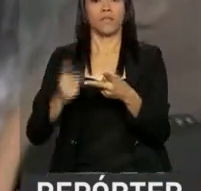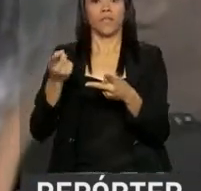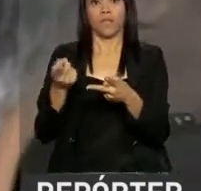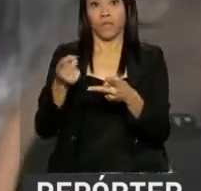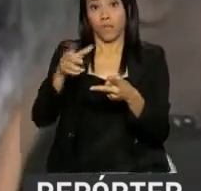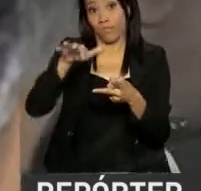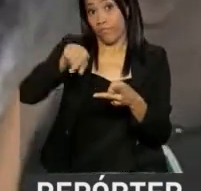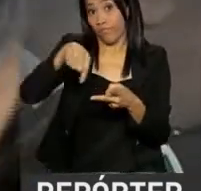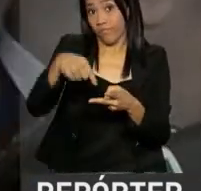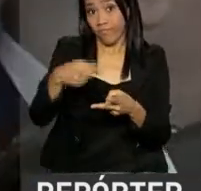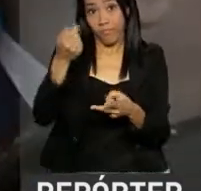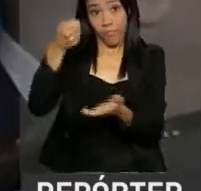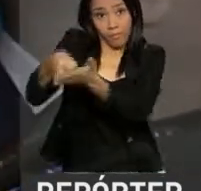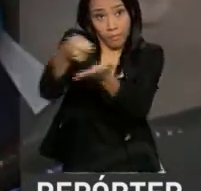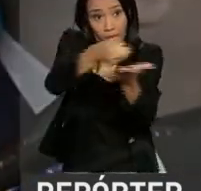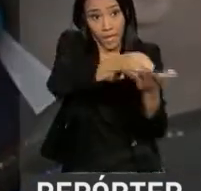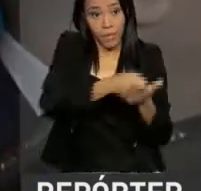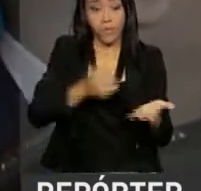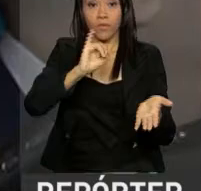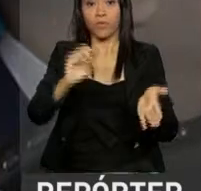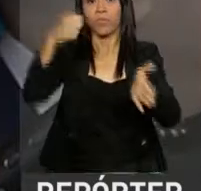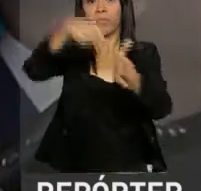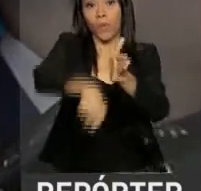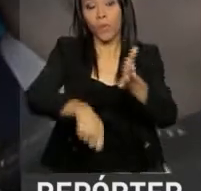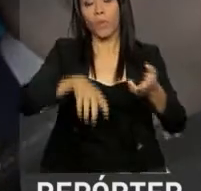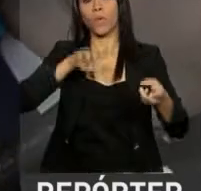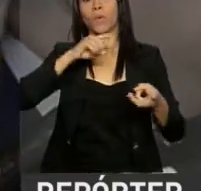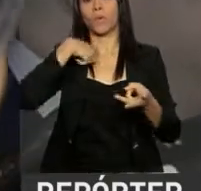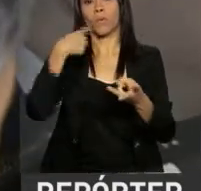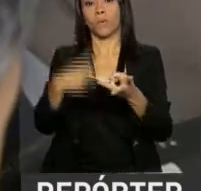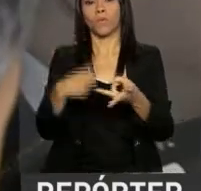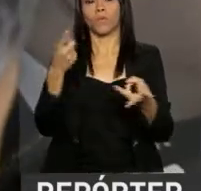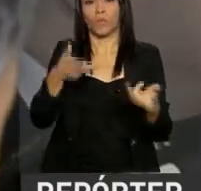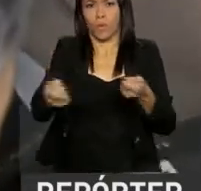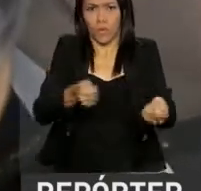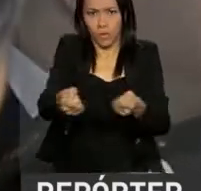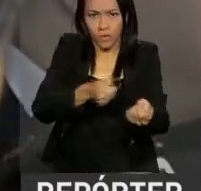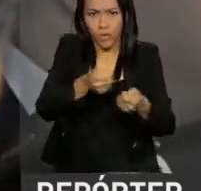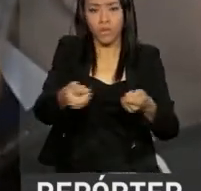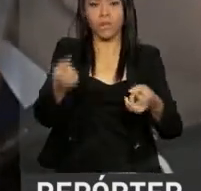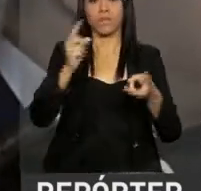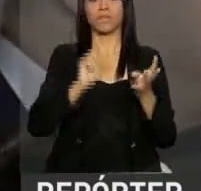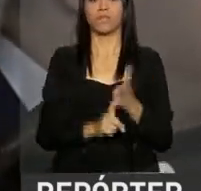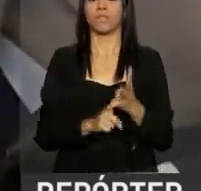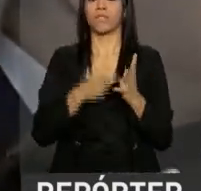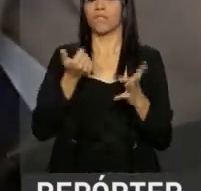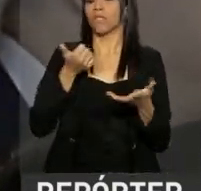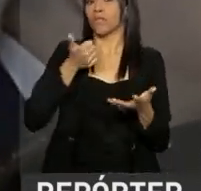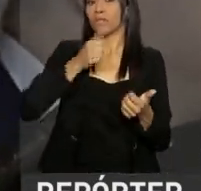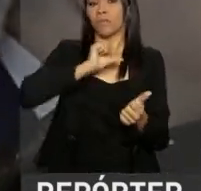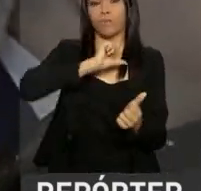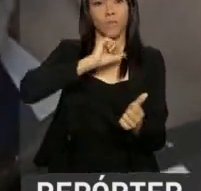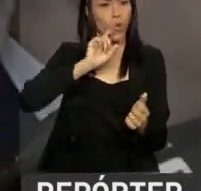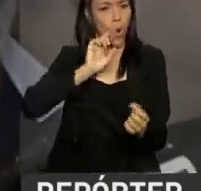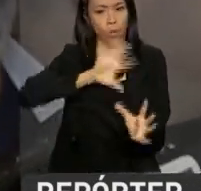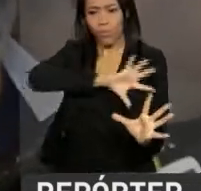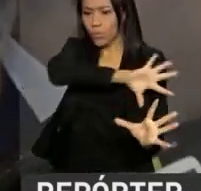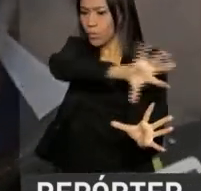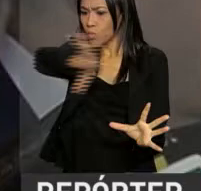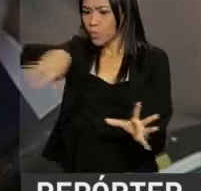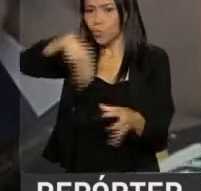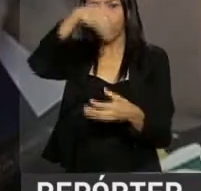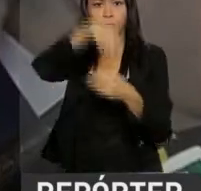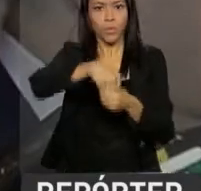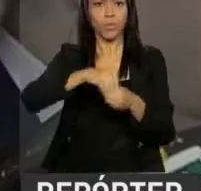desde a questão de pagamento de impostos racionalização mudanças visando tornar todo esse